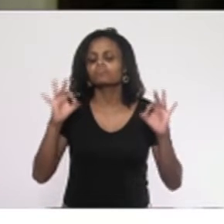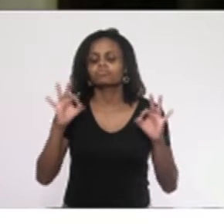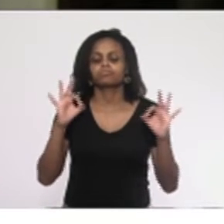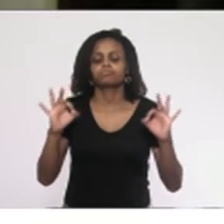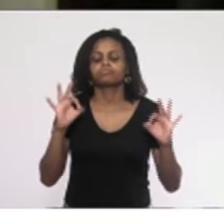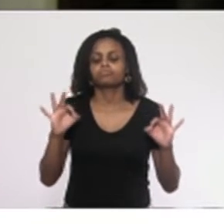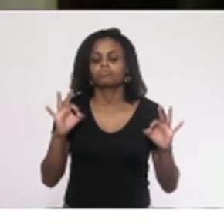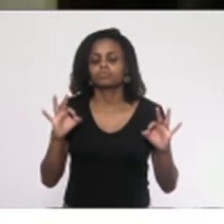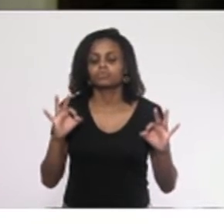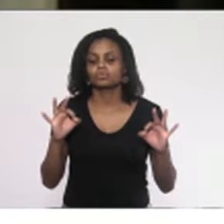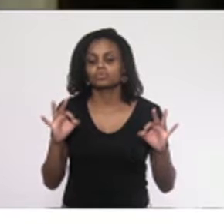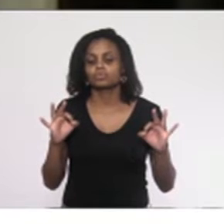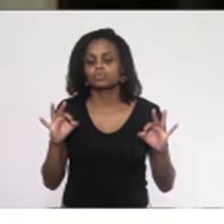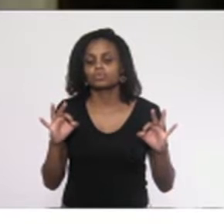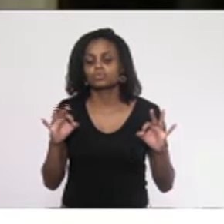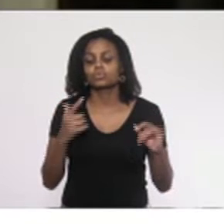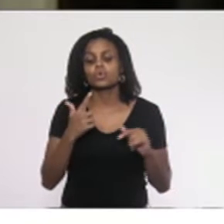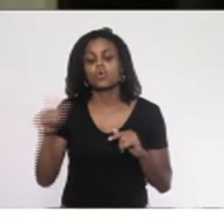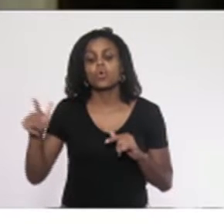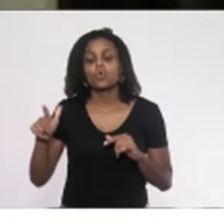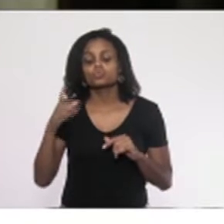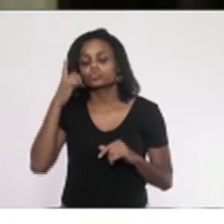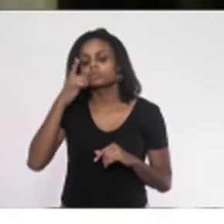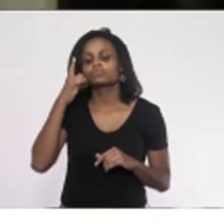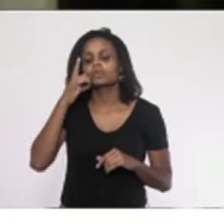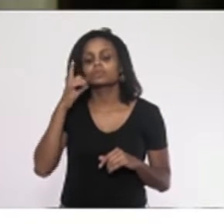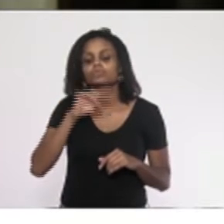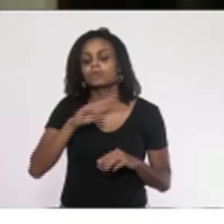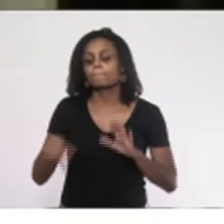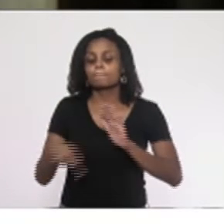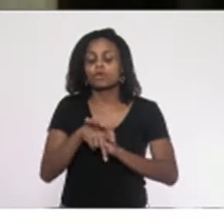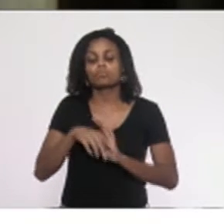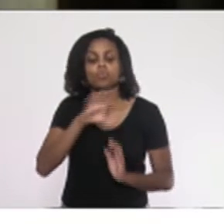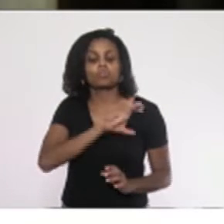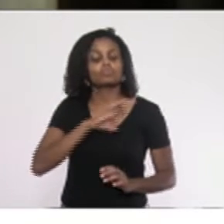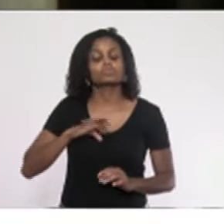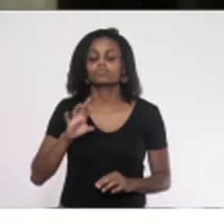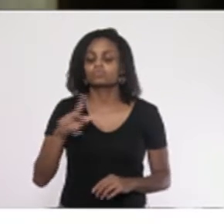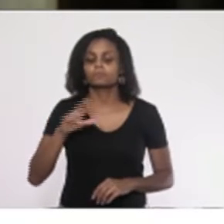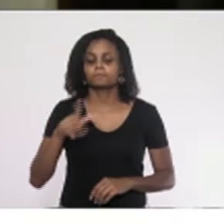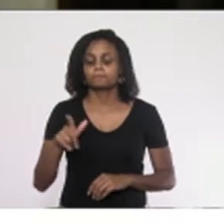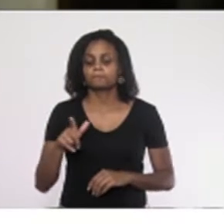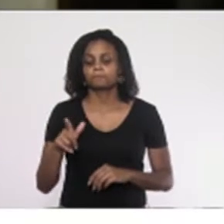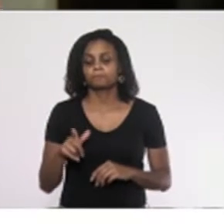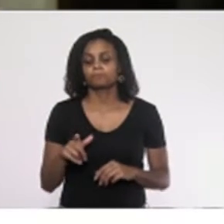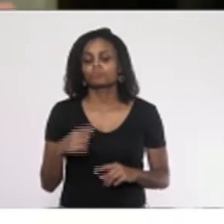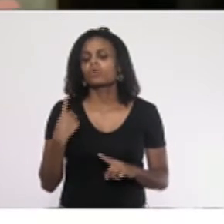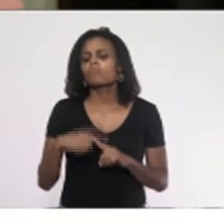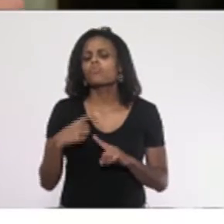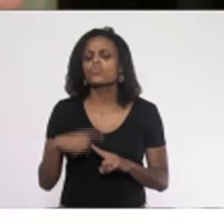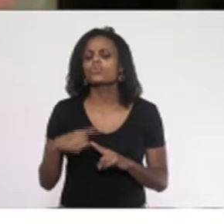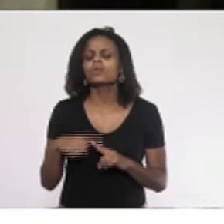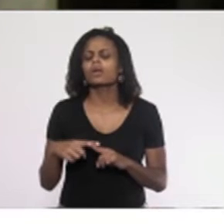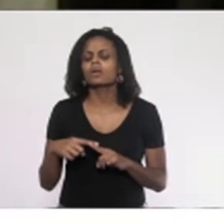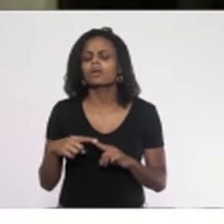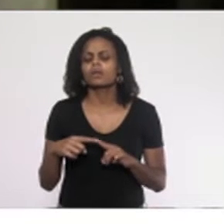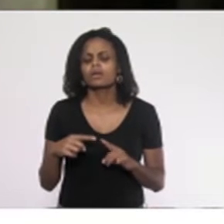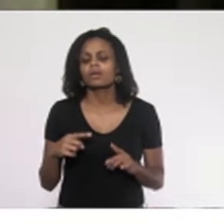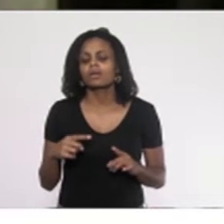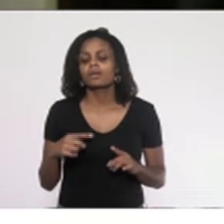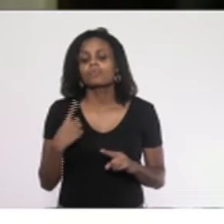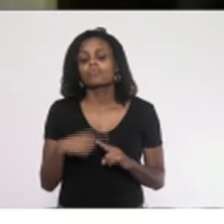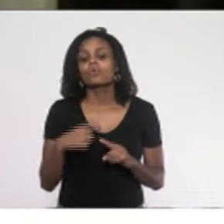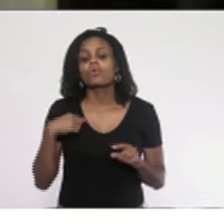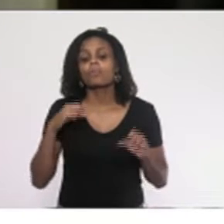privilegiado em relação aos outros deputados que não são da comissão. Por que eu fico privilegiado?